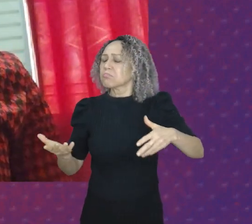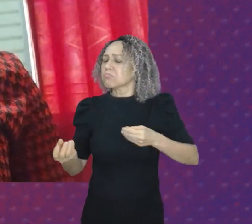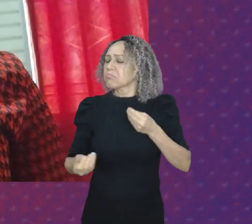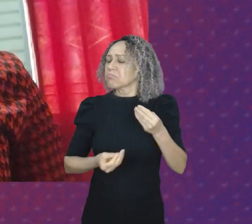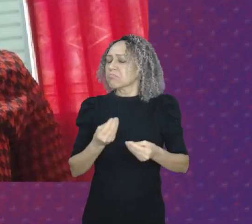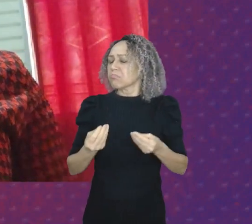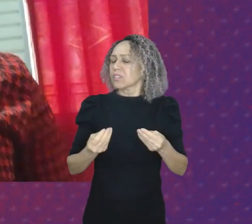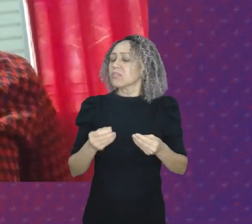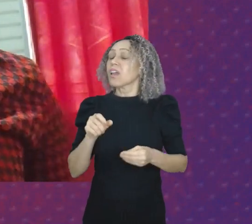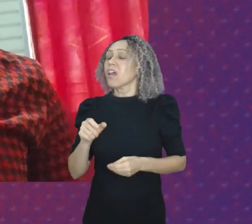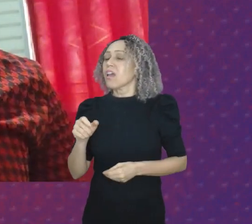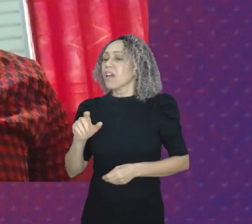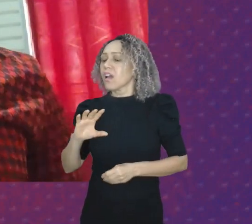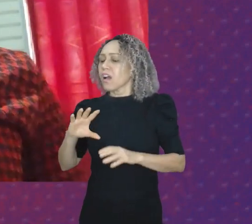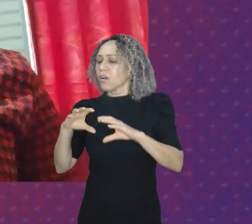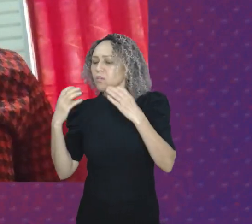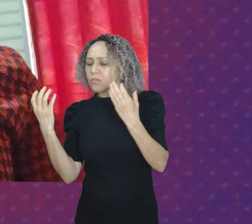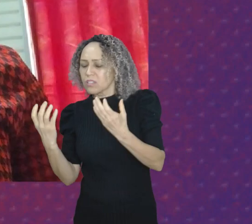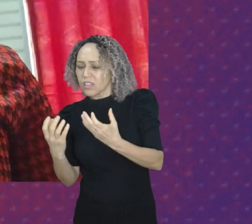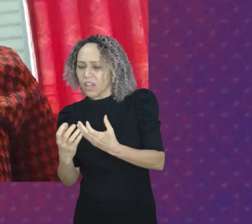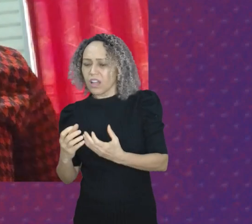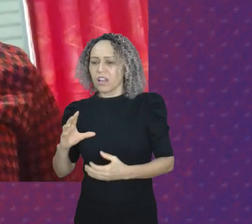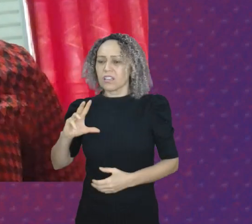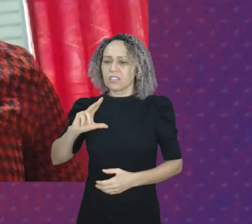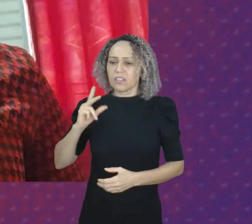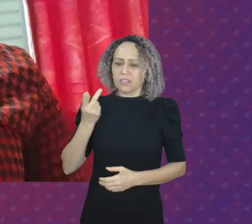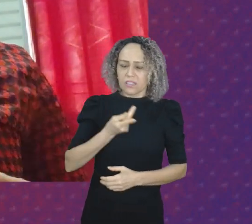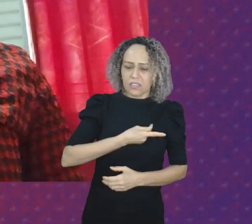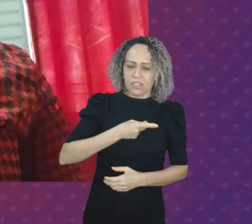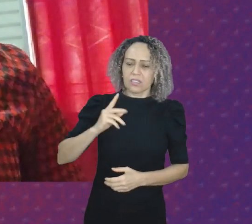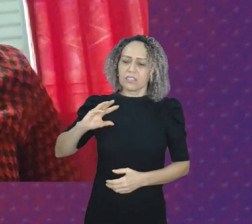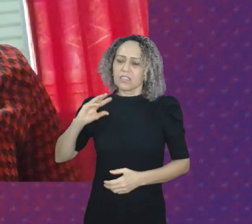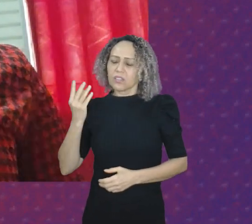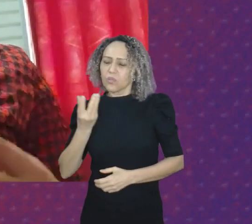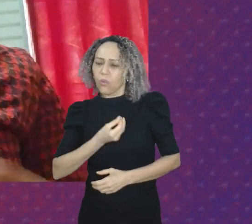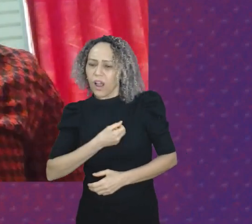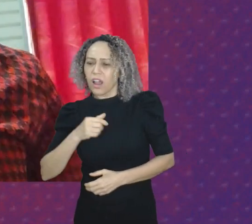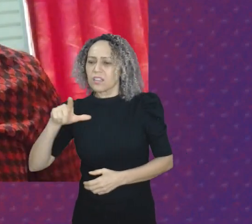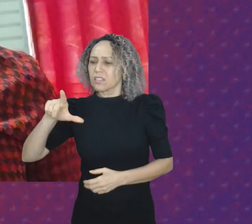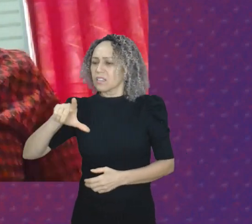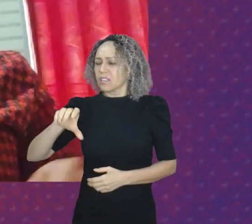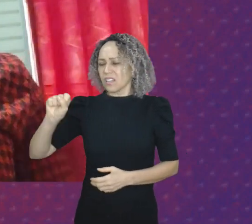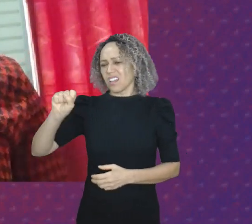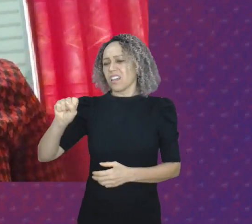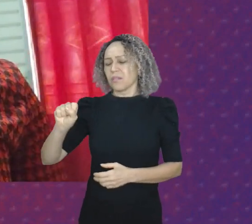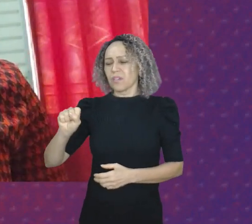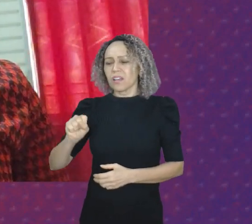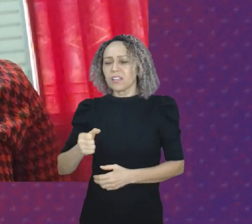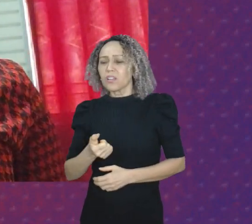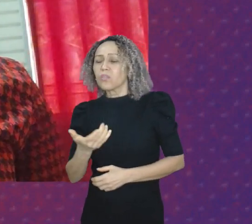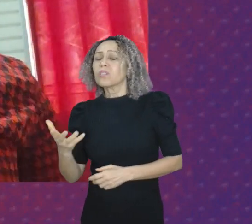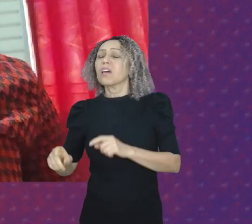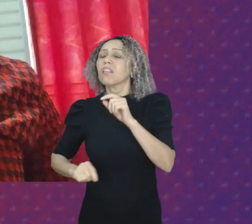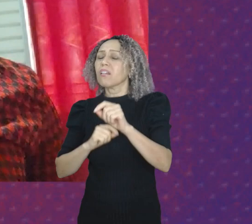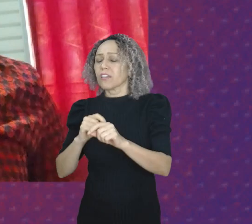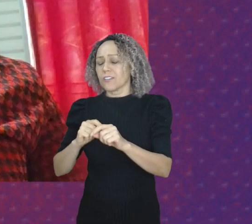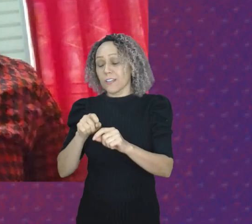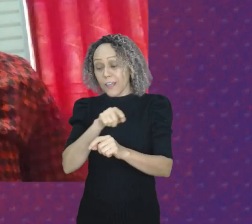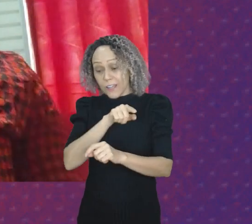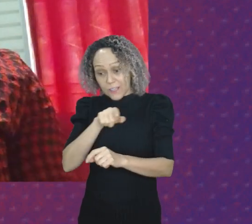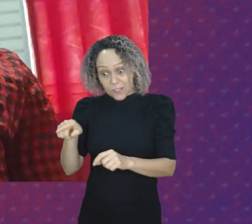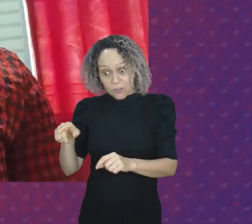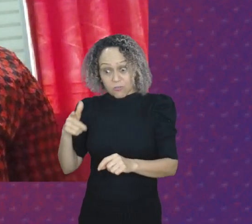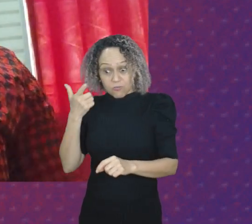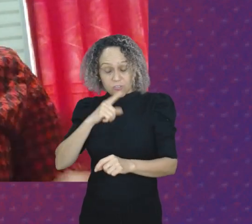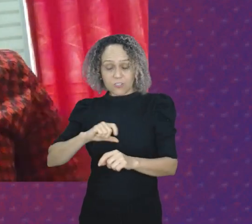travestis e transexuais e mulheres lésbicas conseguiram revolucionar dentro da sociedade, dando